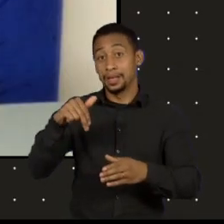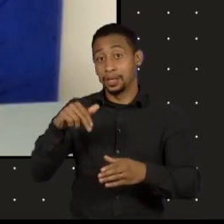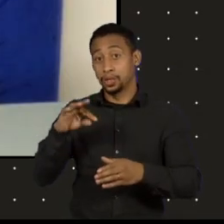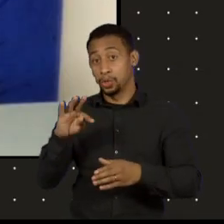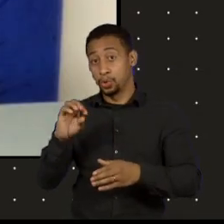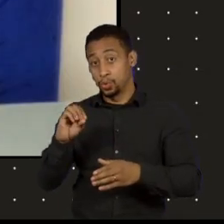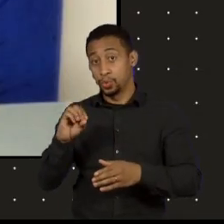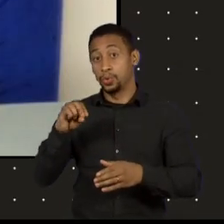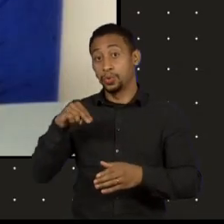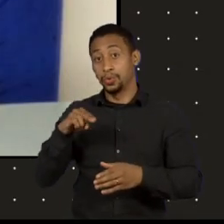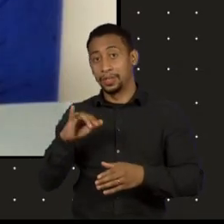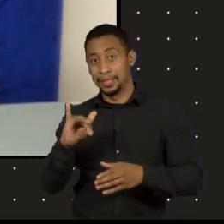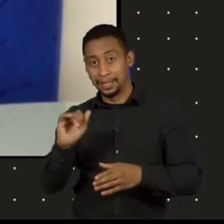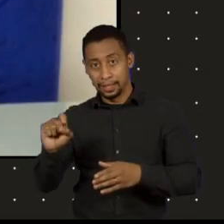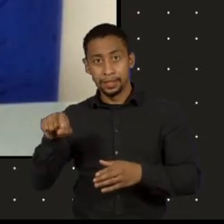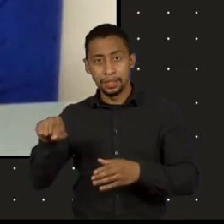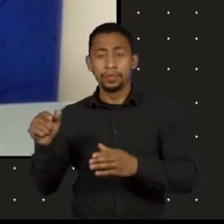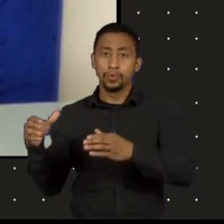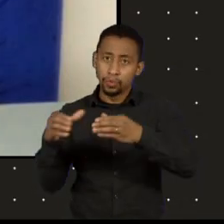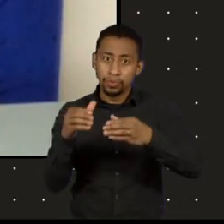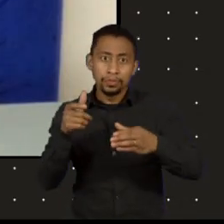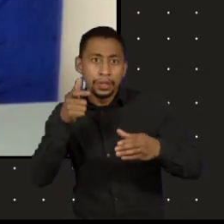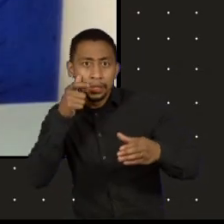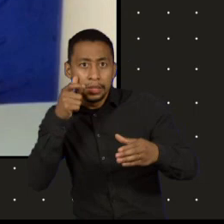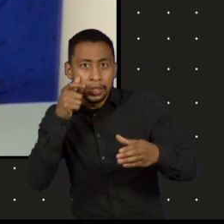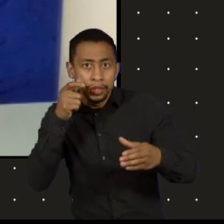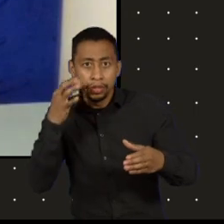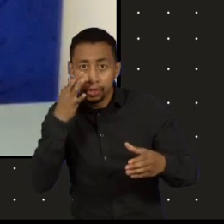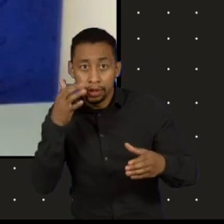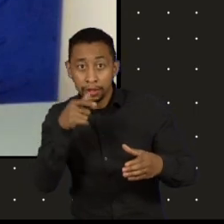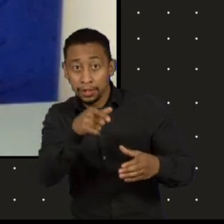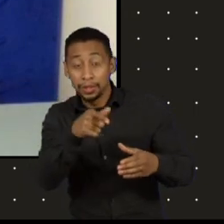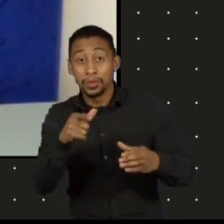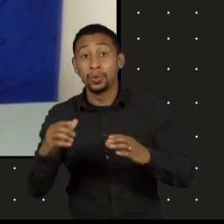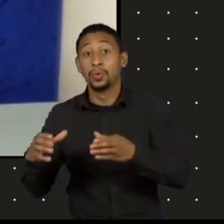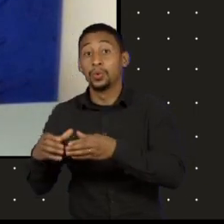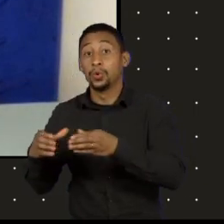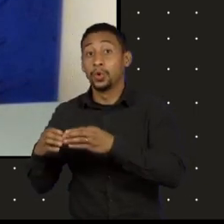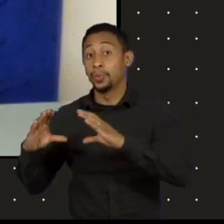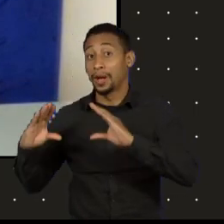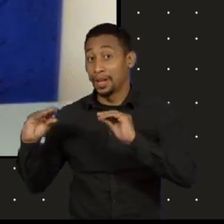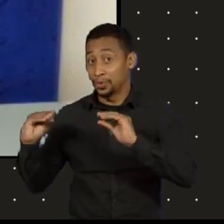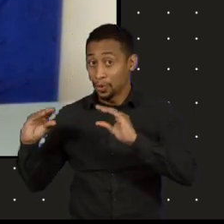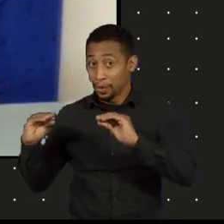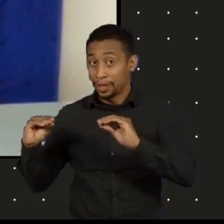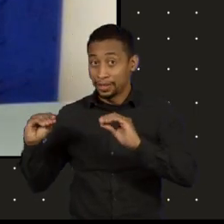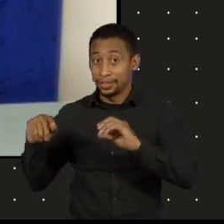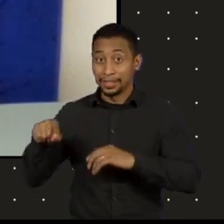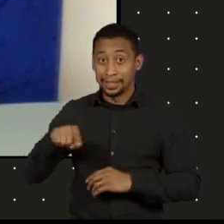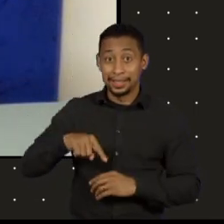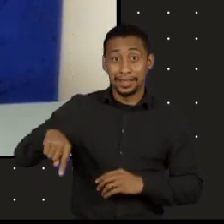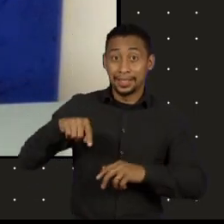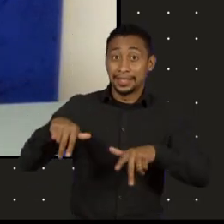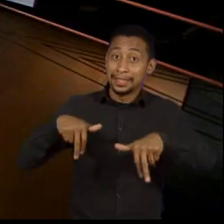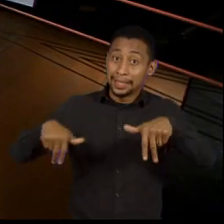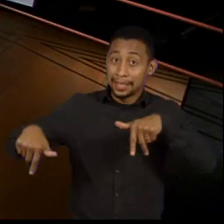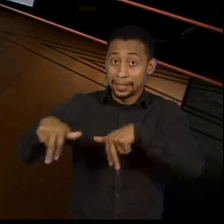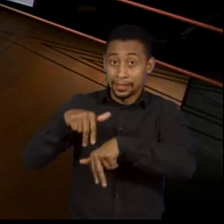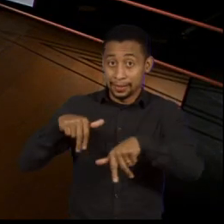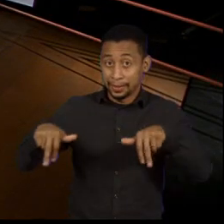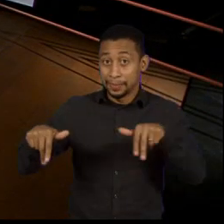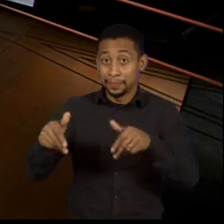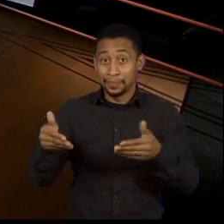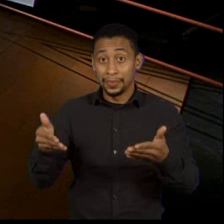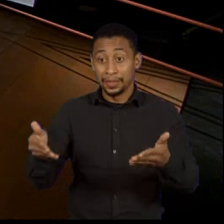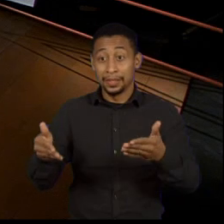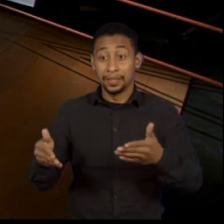Teatro São Pedro com a peça Noturno para Pagu, exatamente com o grupo Noturno, o Pagu Teatro Dança. E